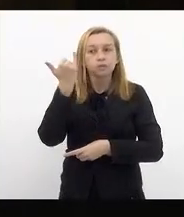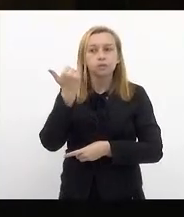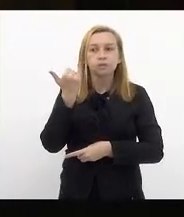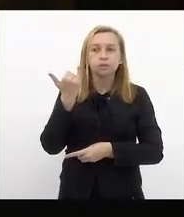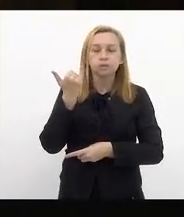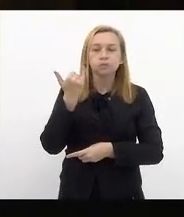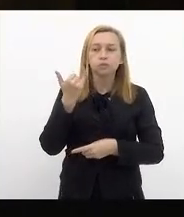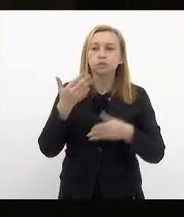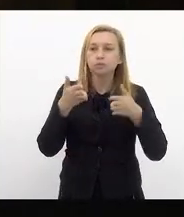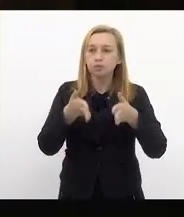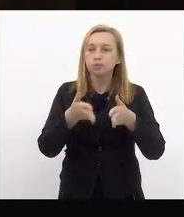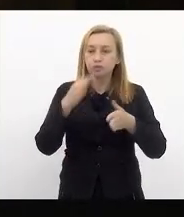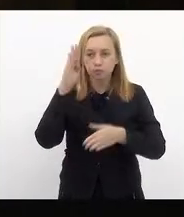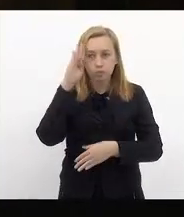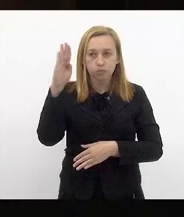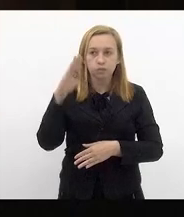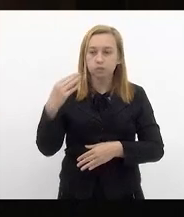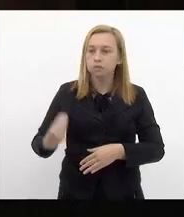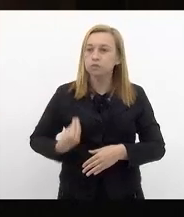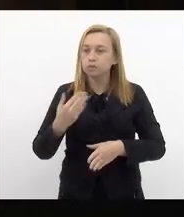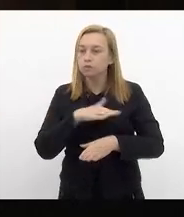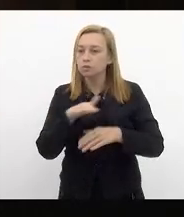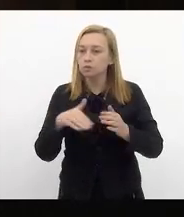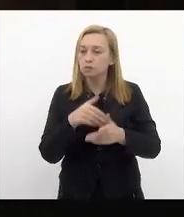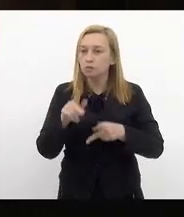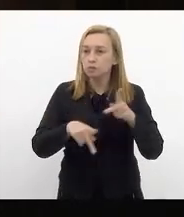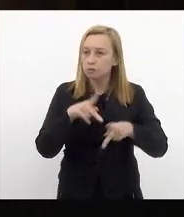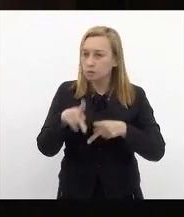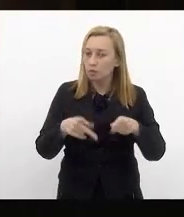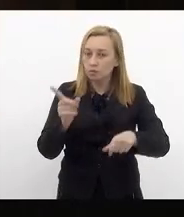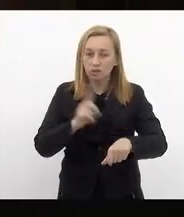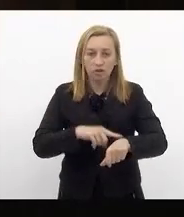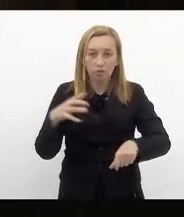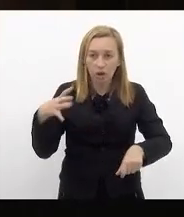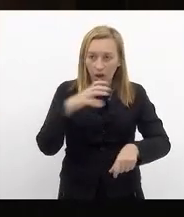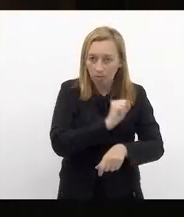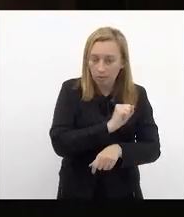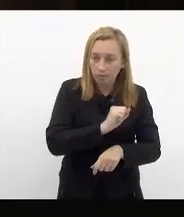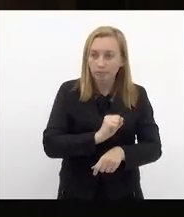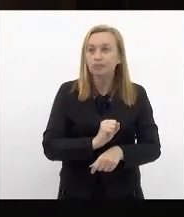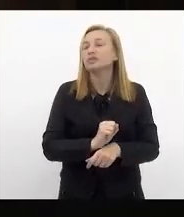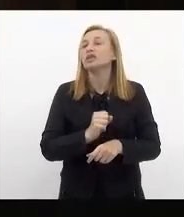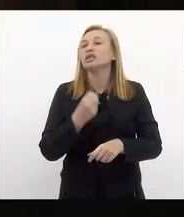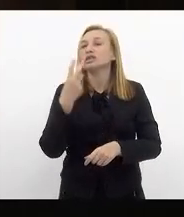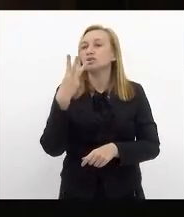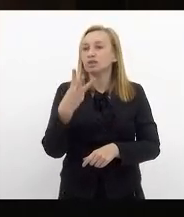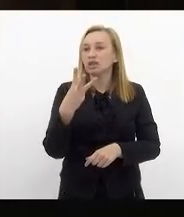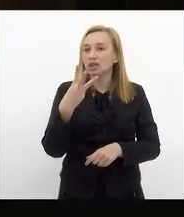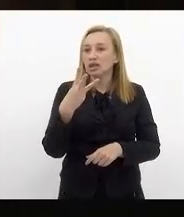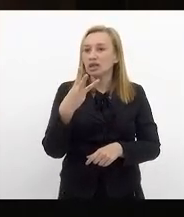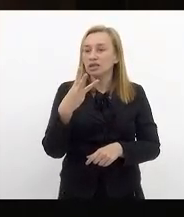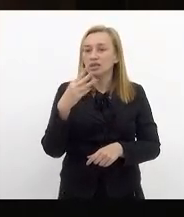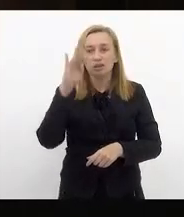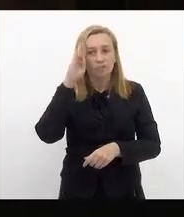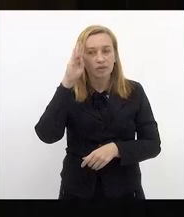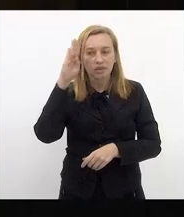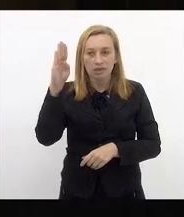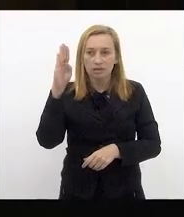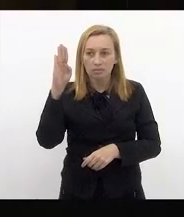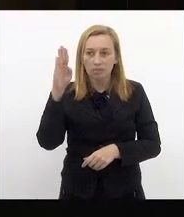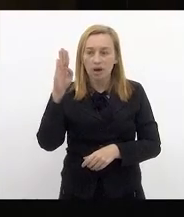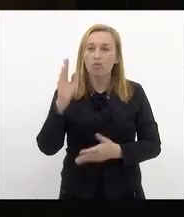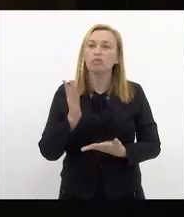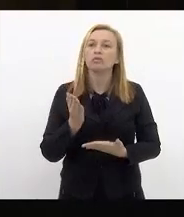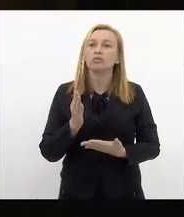central para a vida do cidadão fluminense em tempo recorde. E são três eixos aqui de algo